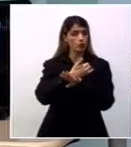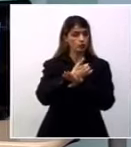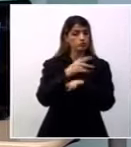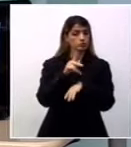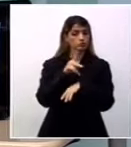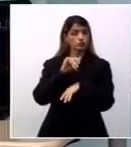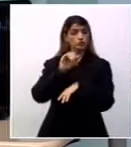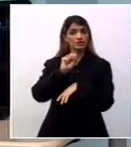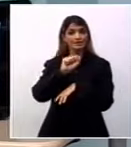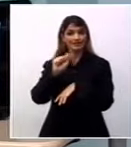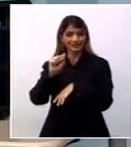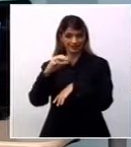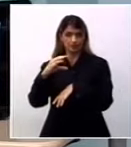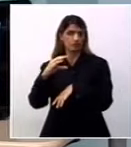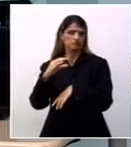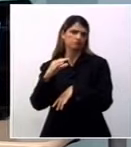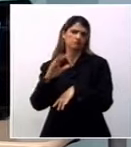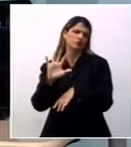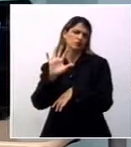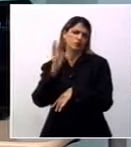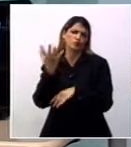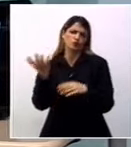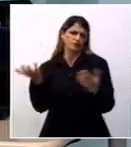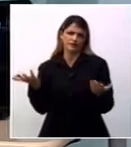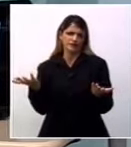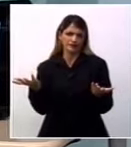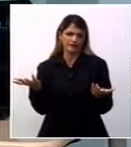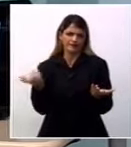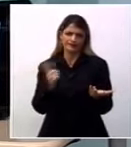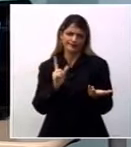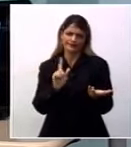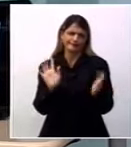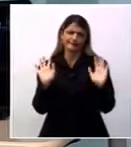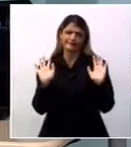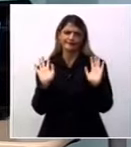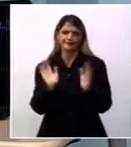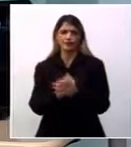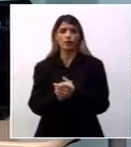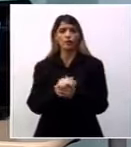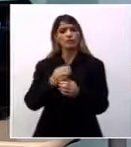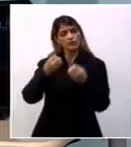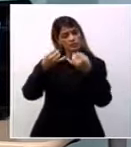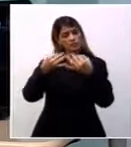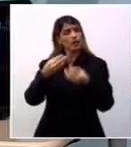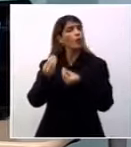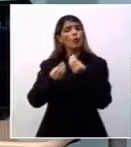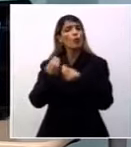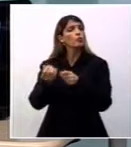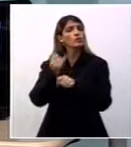professor Isaac, que isso não acontece. Ele vai falar justamente a